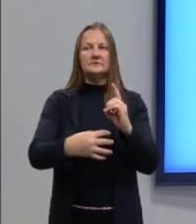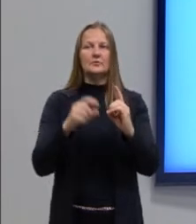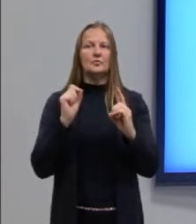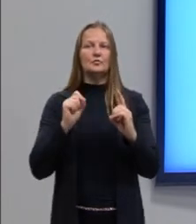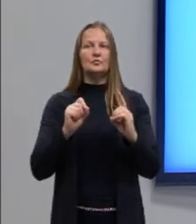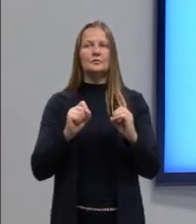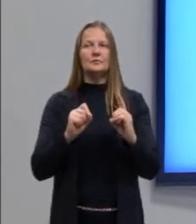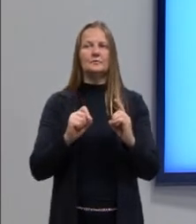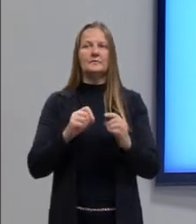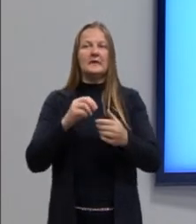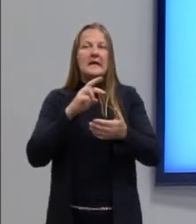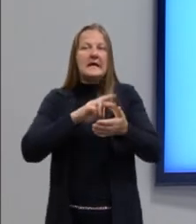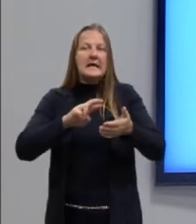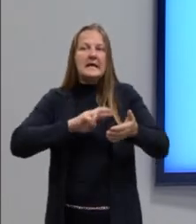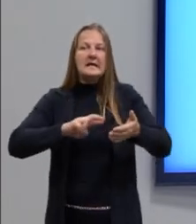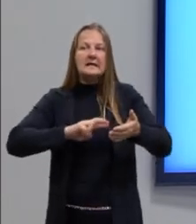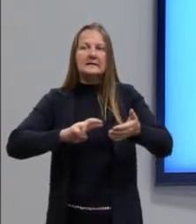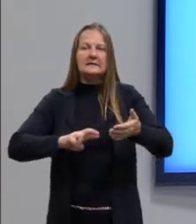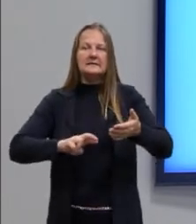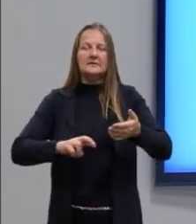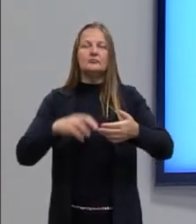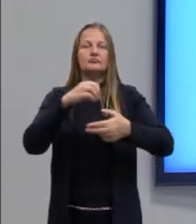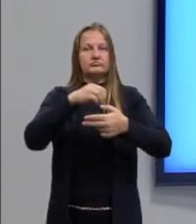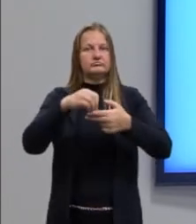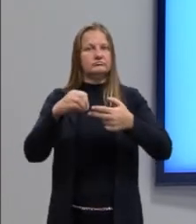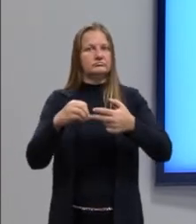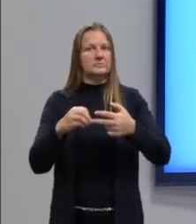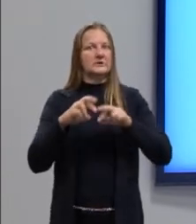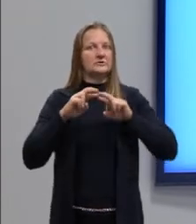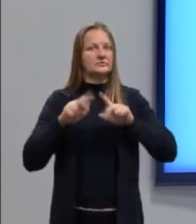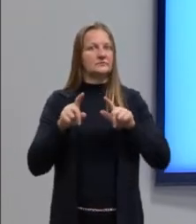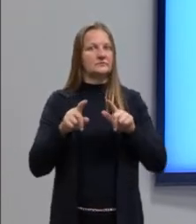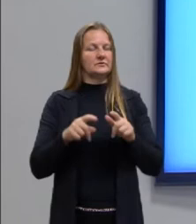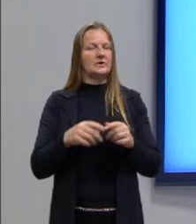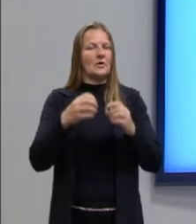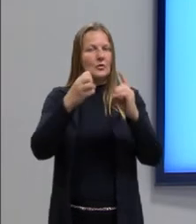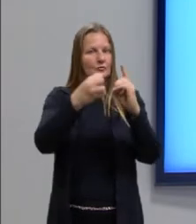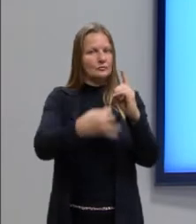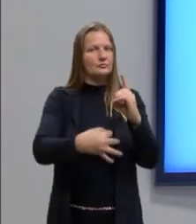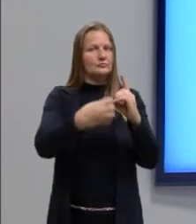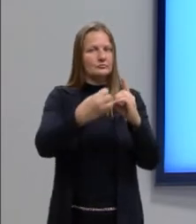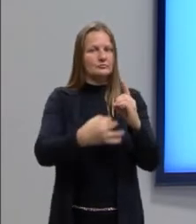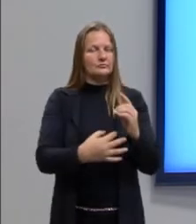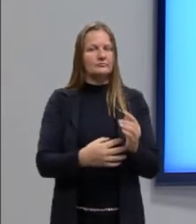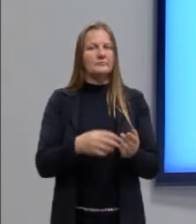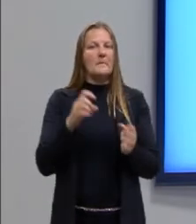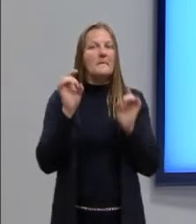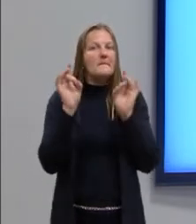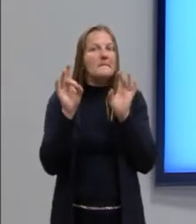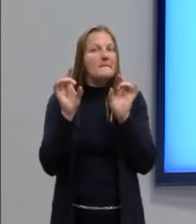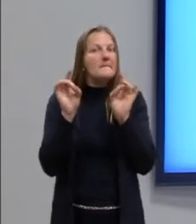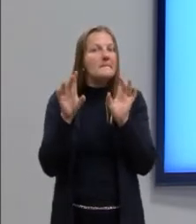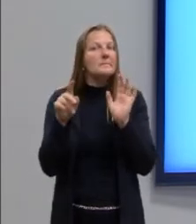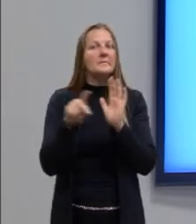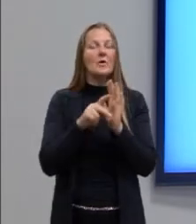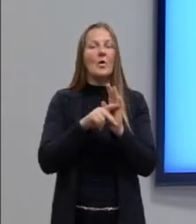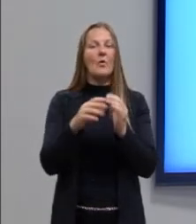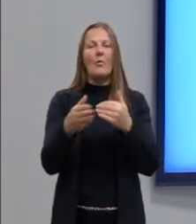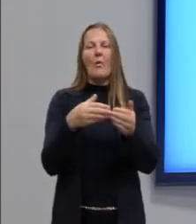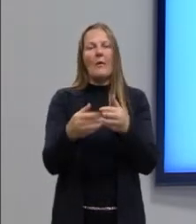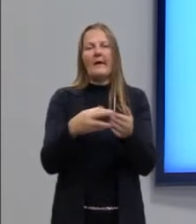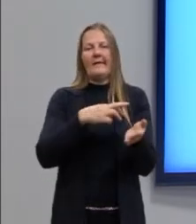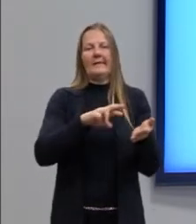que é redação então a gente está falando de um tipo específico de redação né não é qualquer